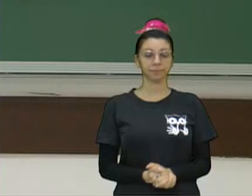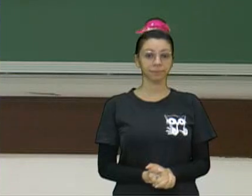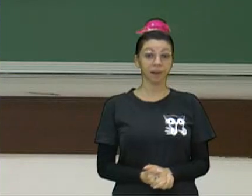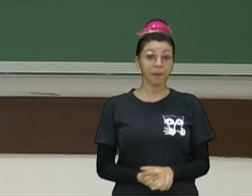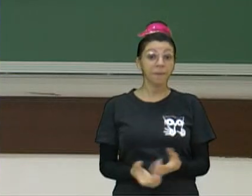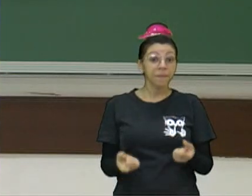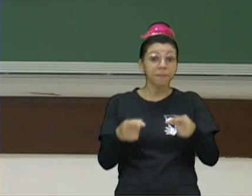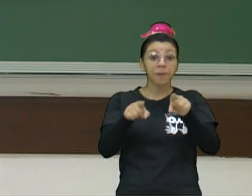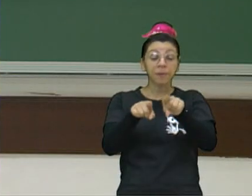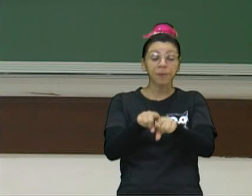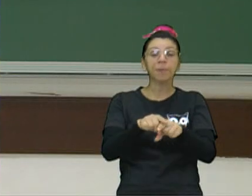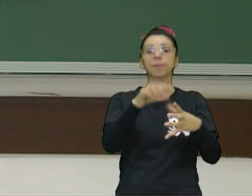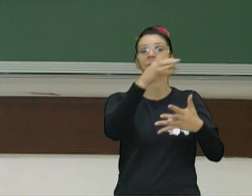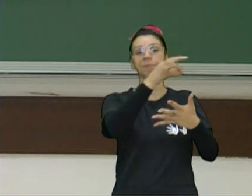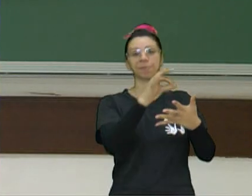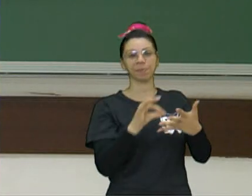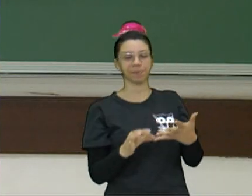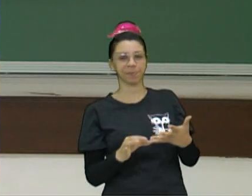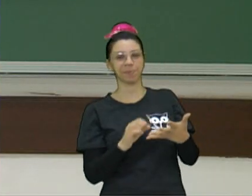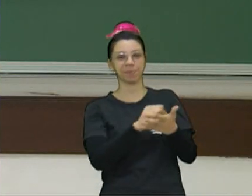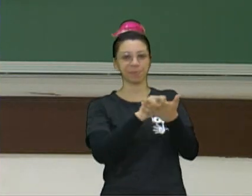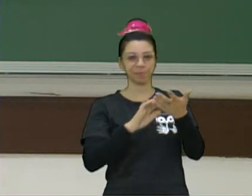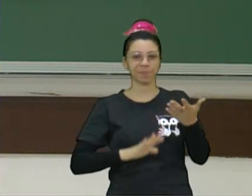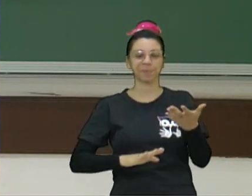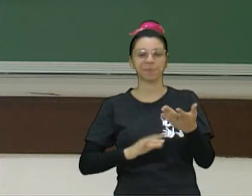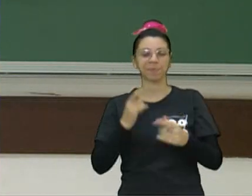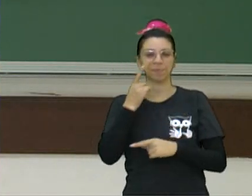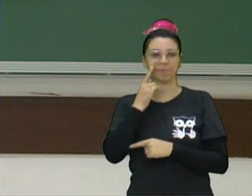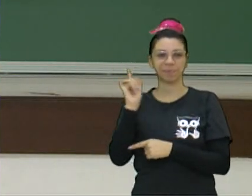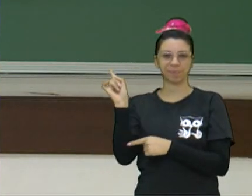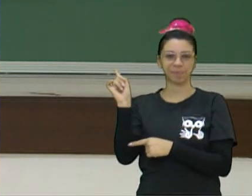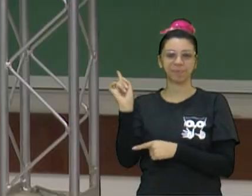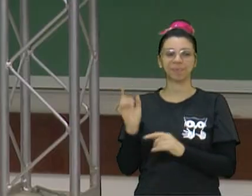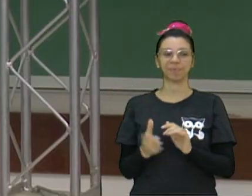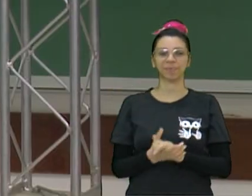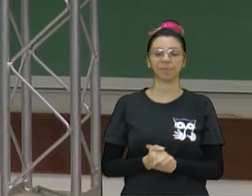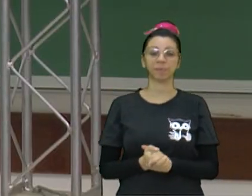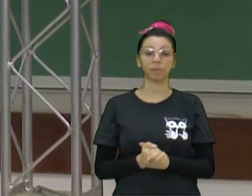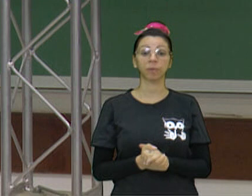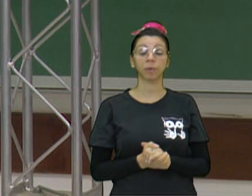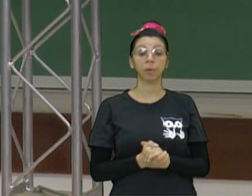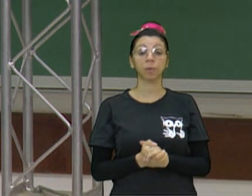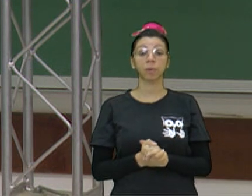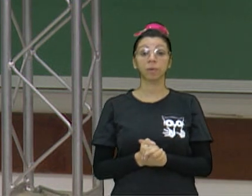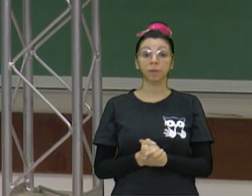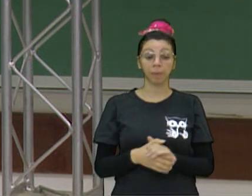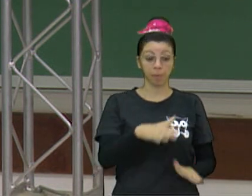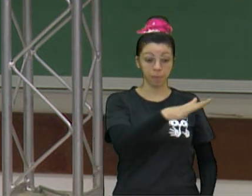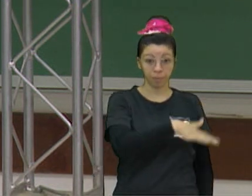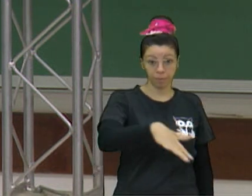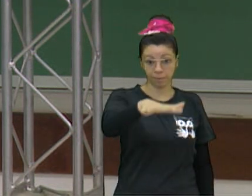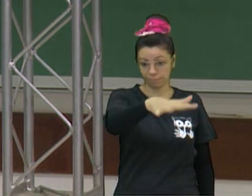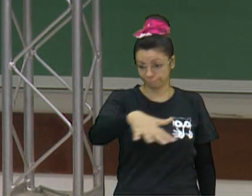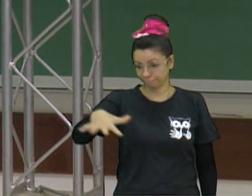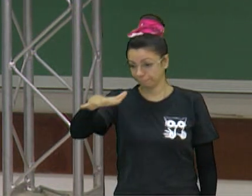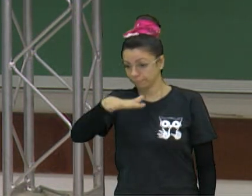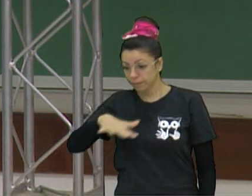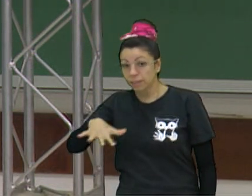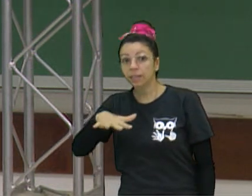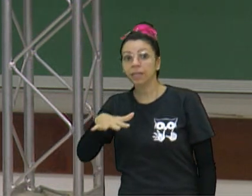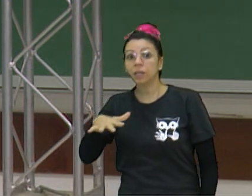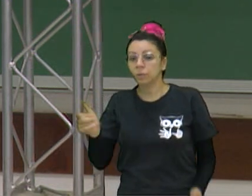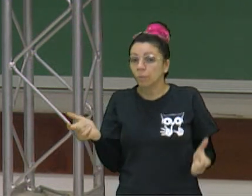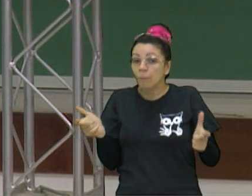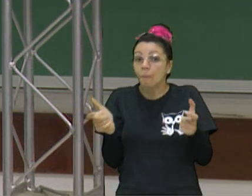Voltando então, pessoal, com a correção da atividade que tinha ficado para vocês aqui, que era o quê? Marcar o menor reino dos 3 reinos que deram origem à